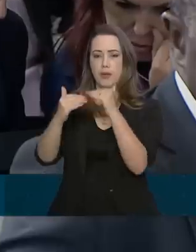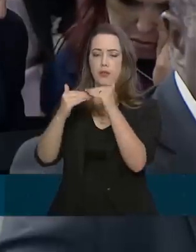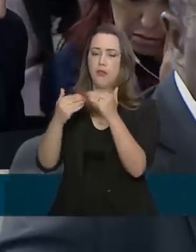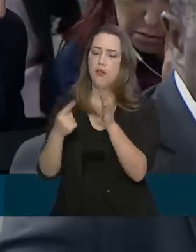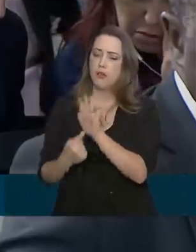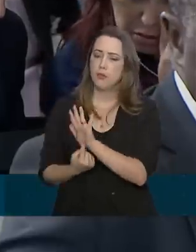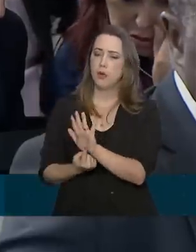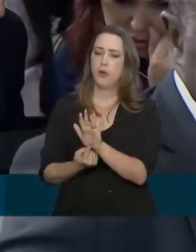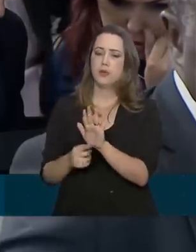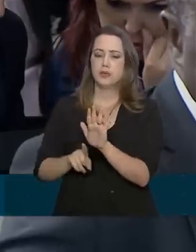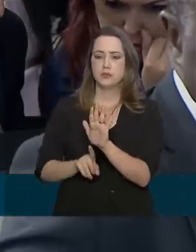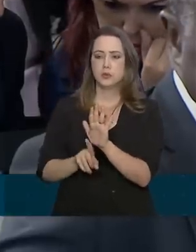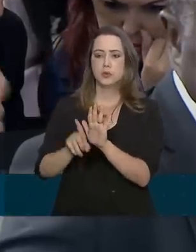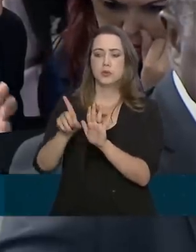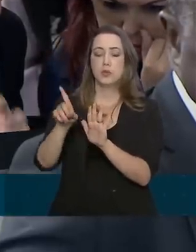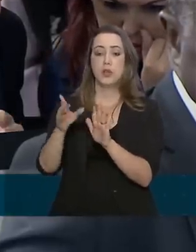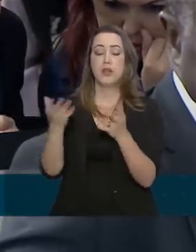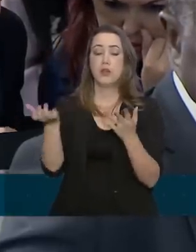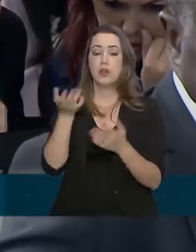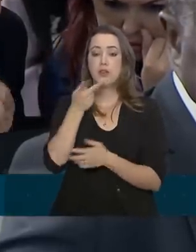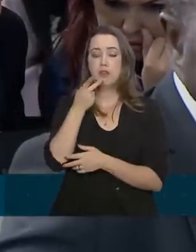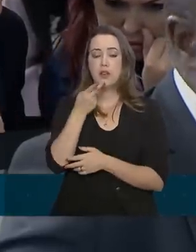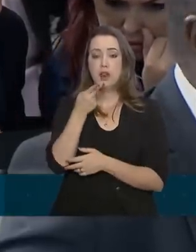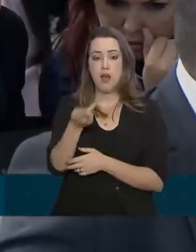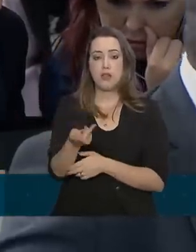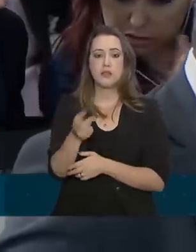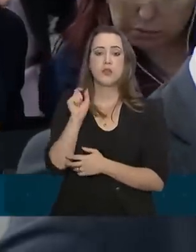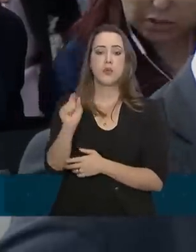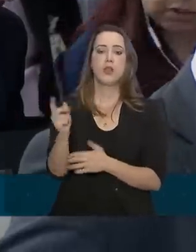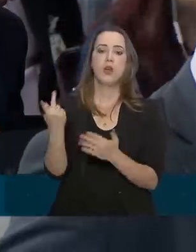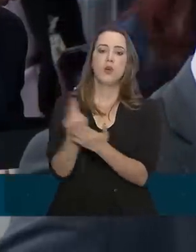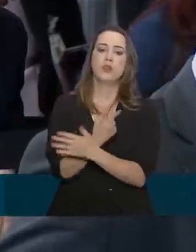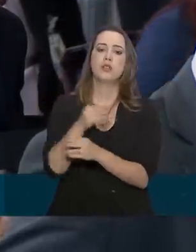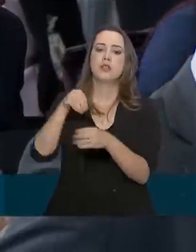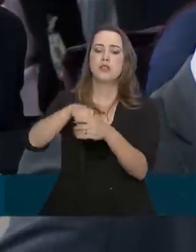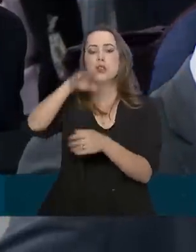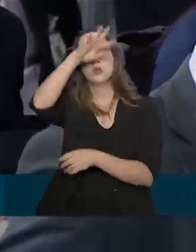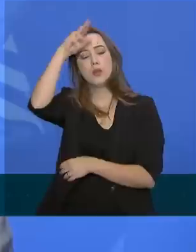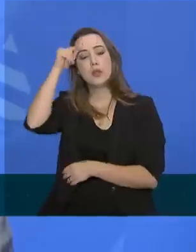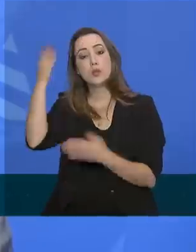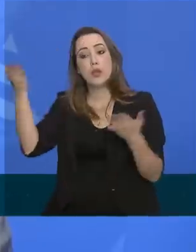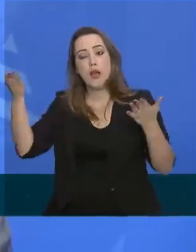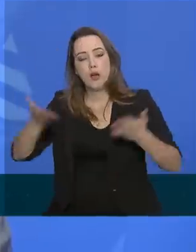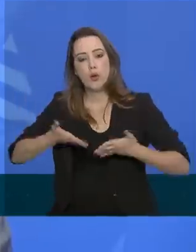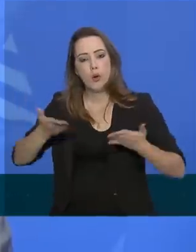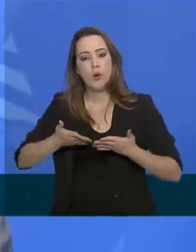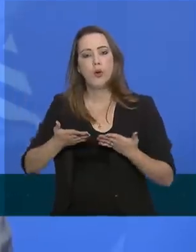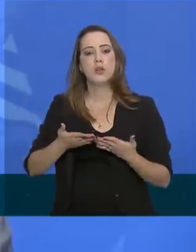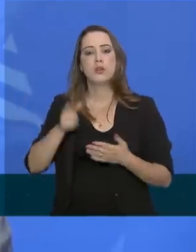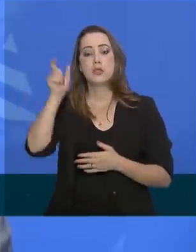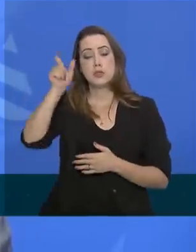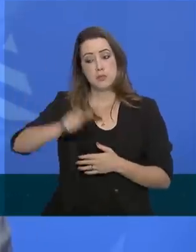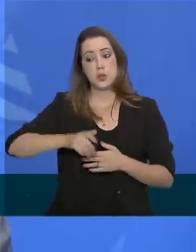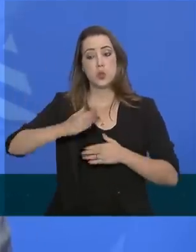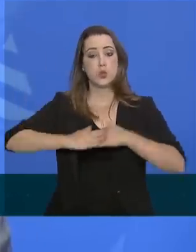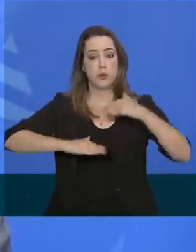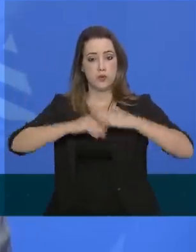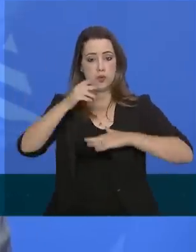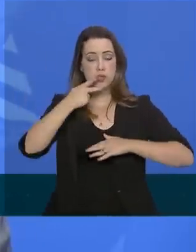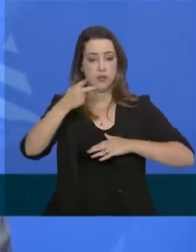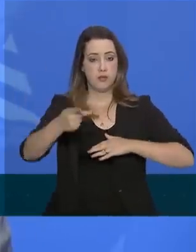uma tendência eu queria só então falar um pouco sobre o que eu acho que tá acontecendo na amazônia neste momento os especialistas estão dizendo que